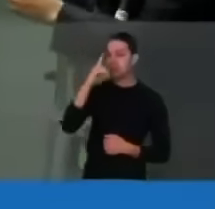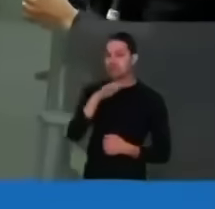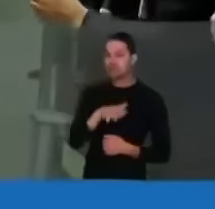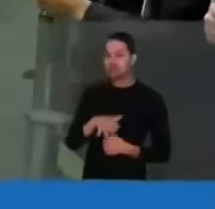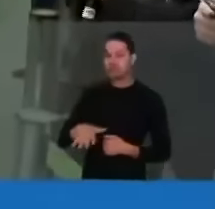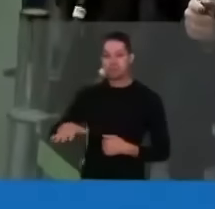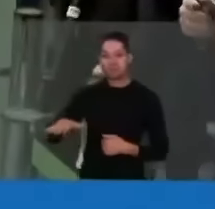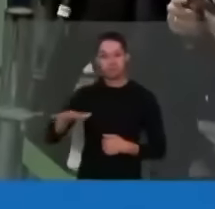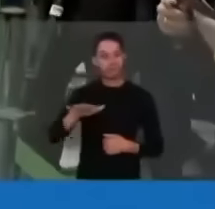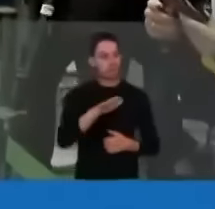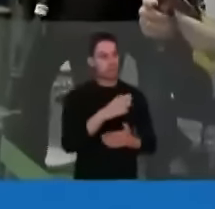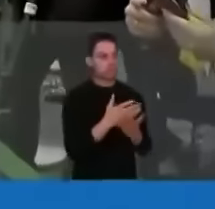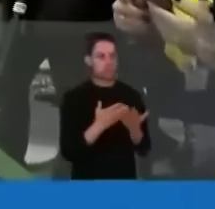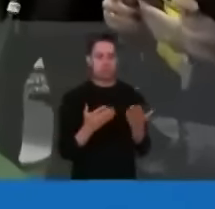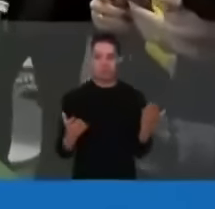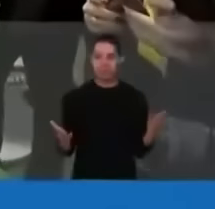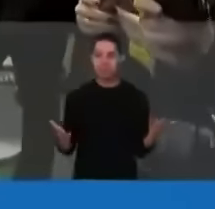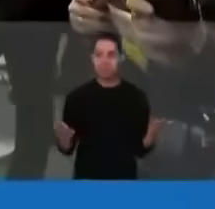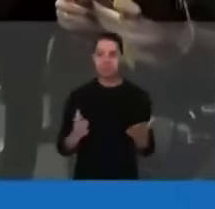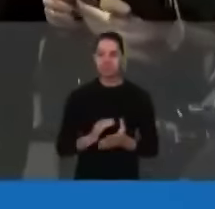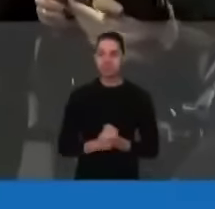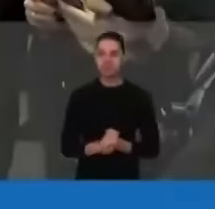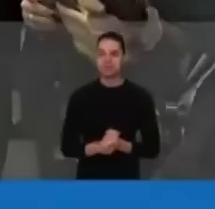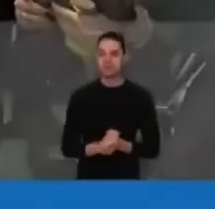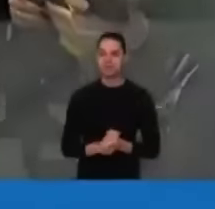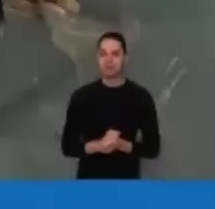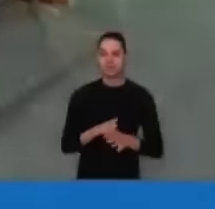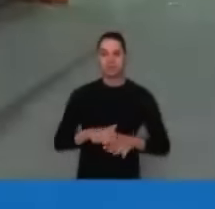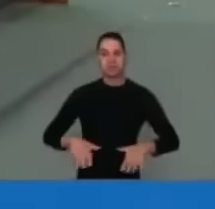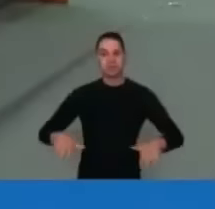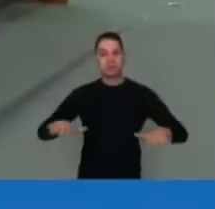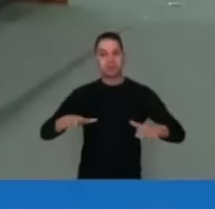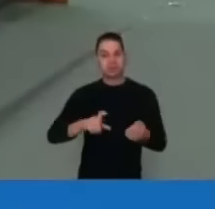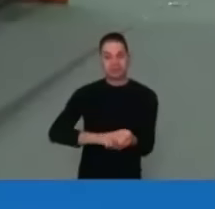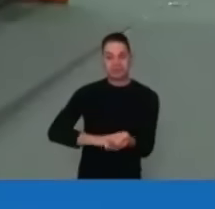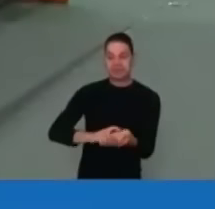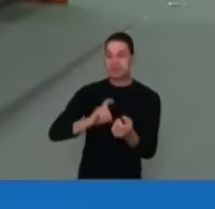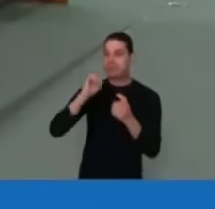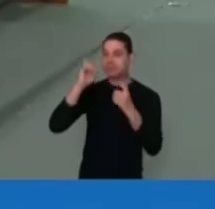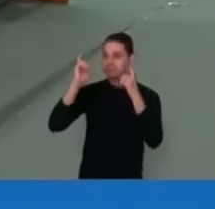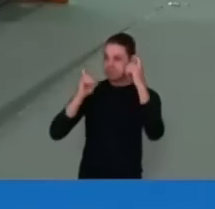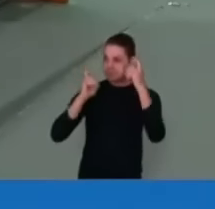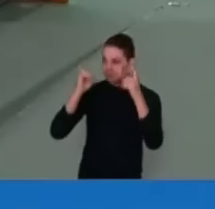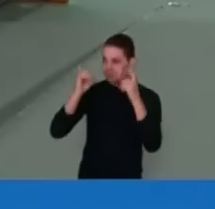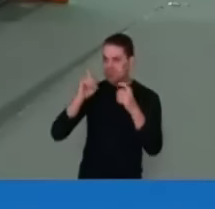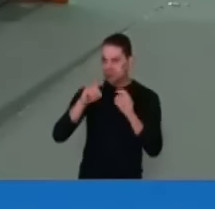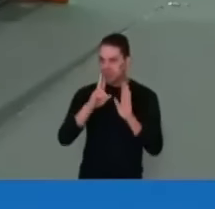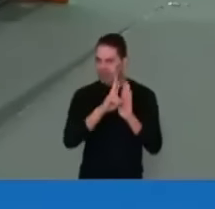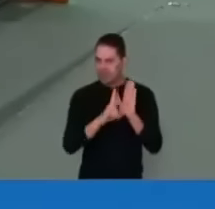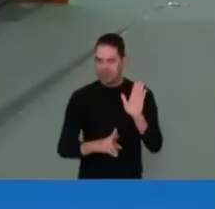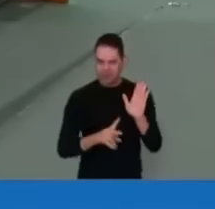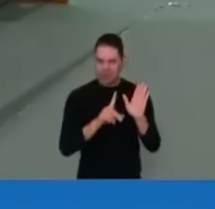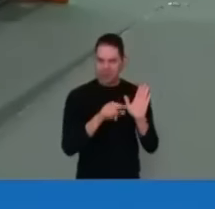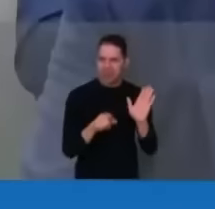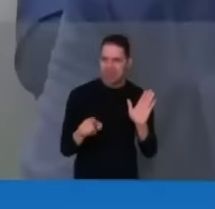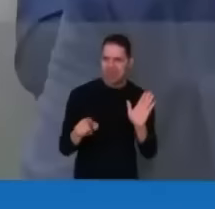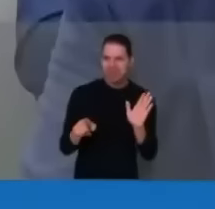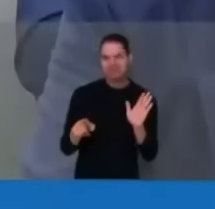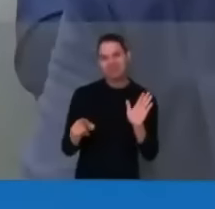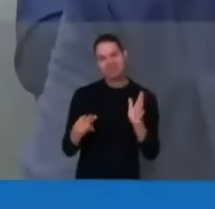à previdência privada e desestimulando a Previdência Privada há um uma uma espécie de de maneira de sobrecarregar a Previdência